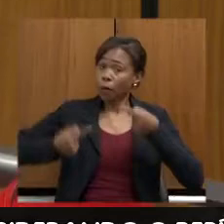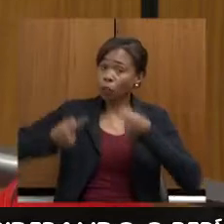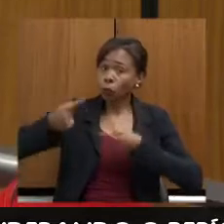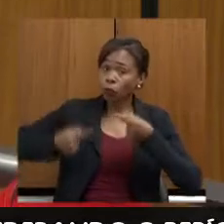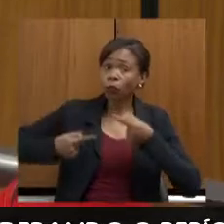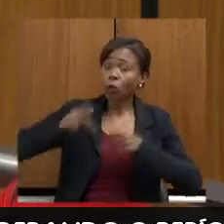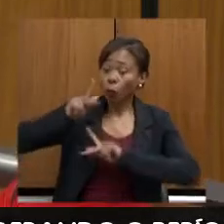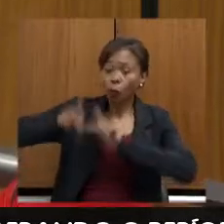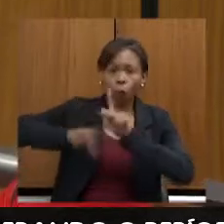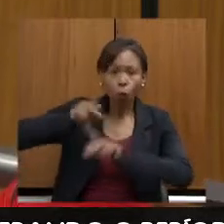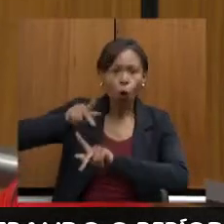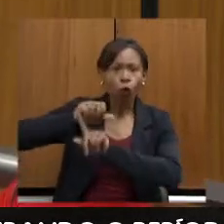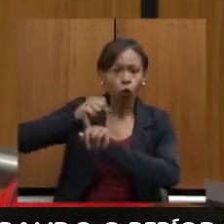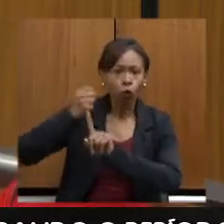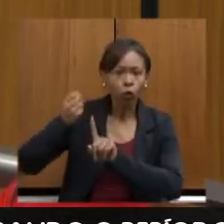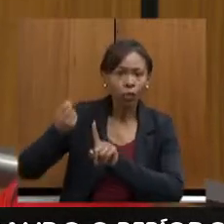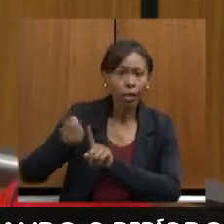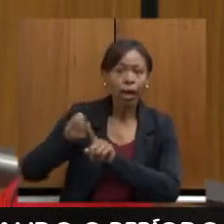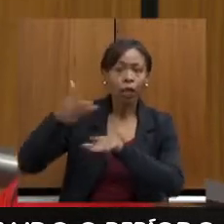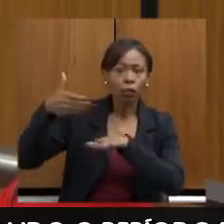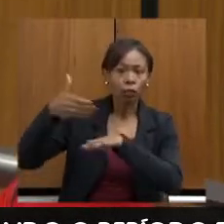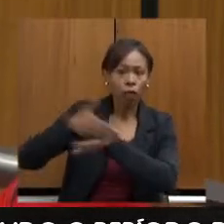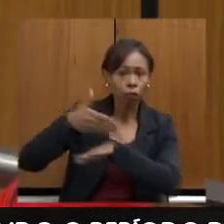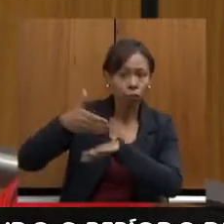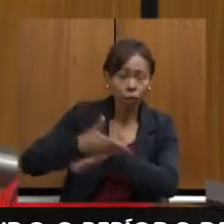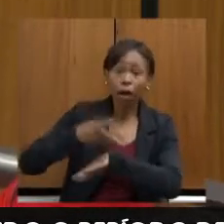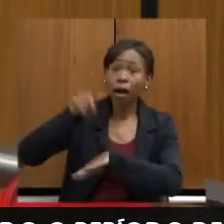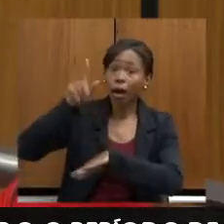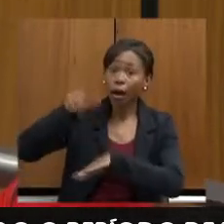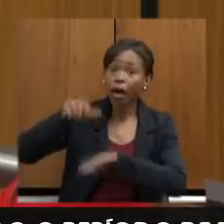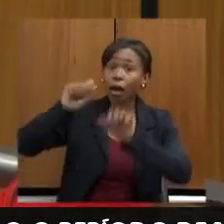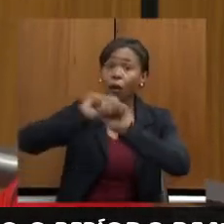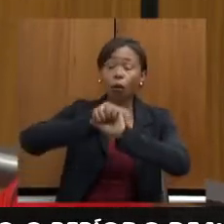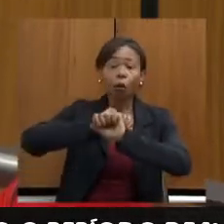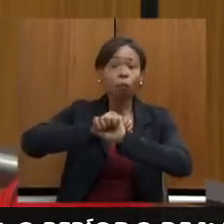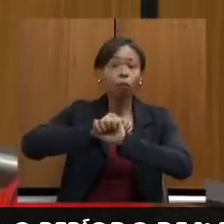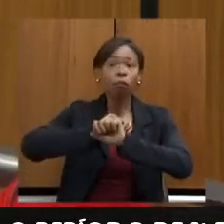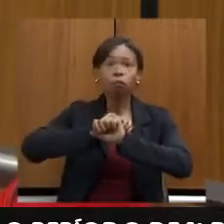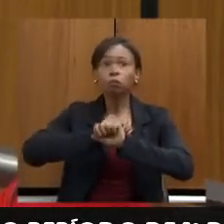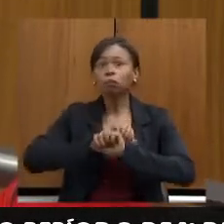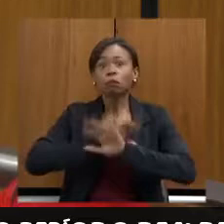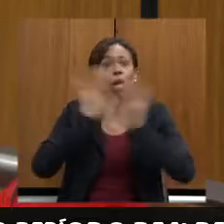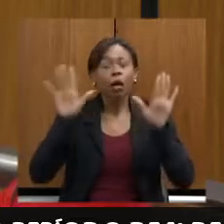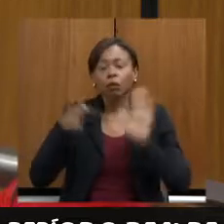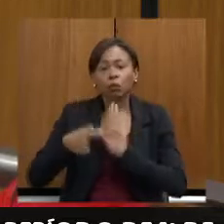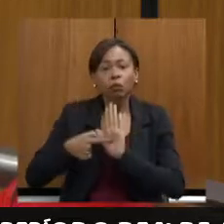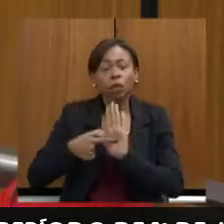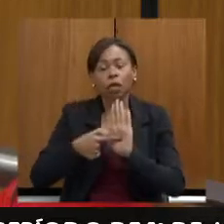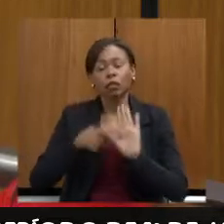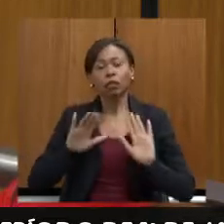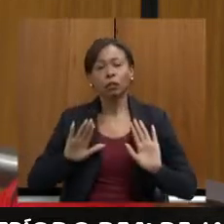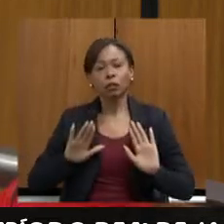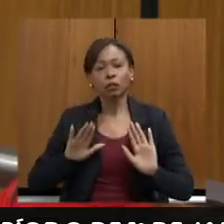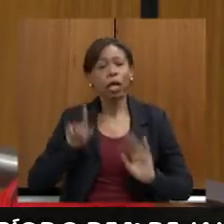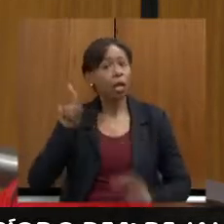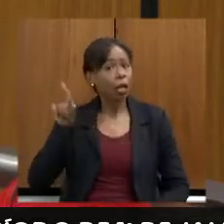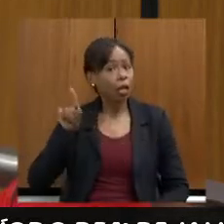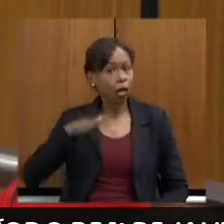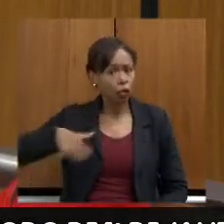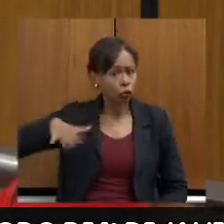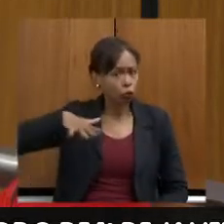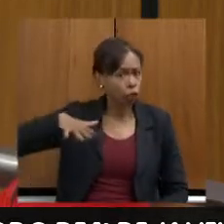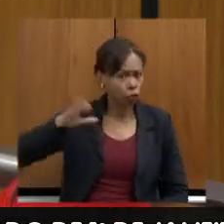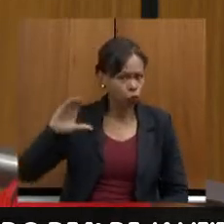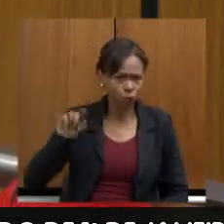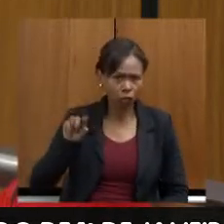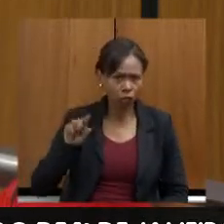precisam ser públicos o que não aconteceu lá no Nascente dos imperiais até a realização da audiência pela comissão